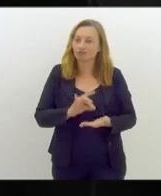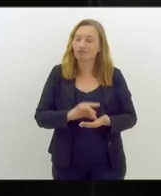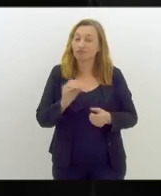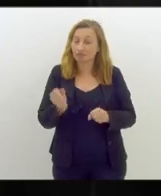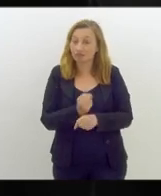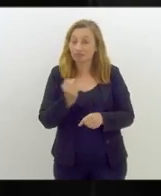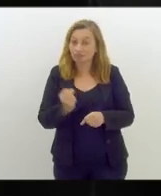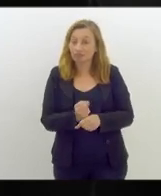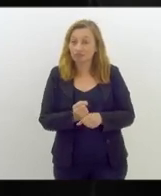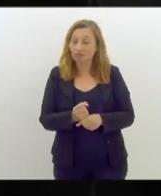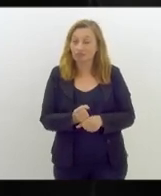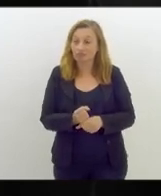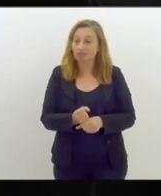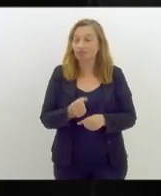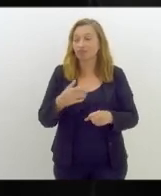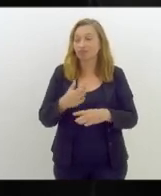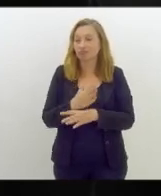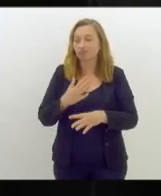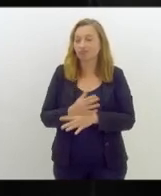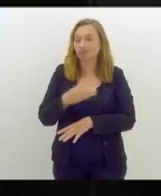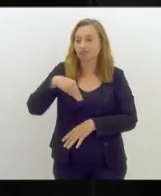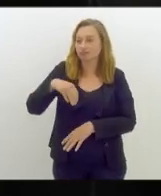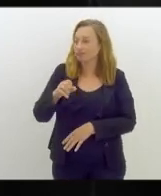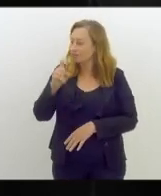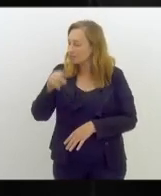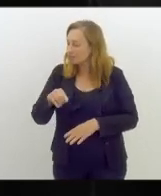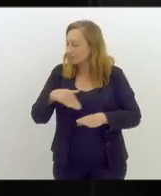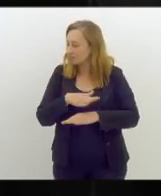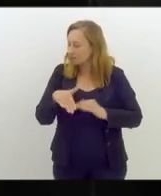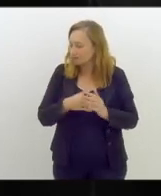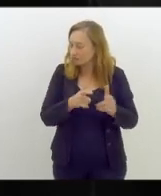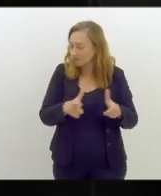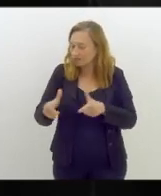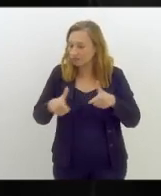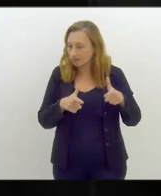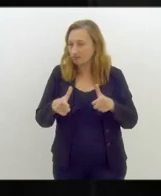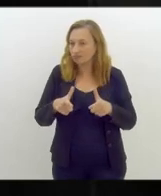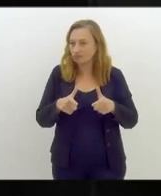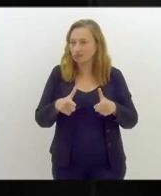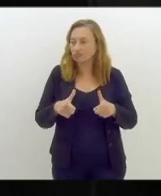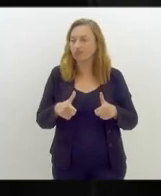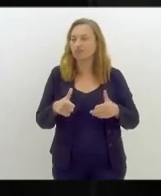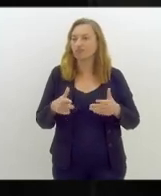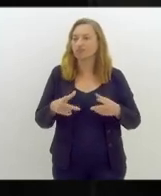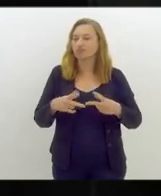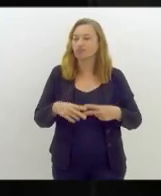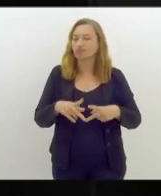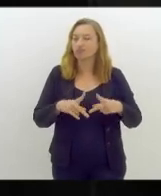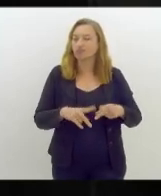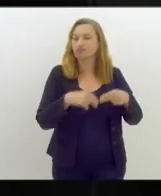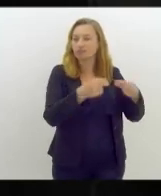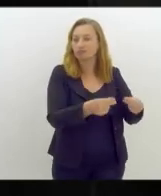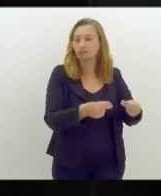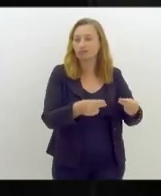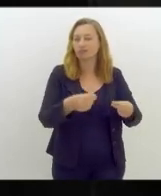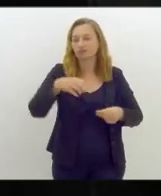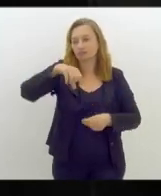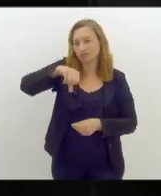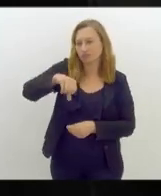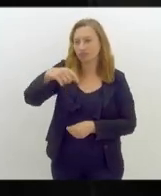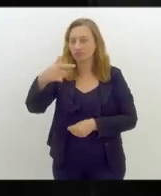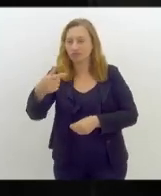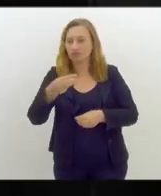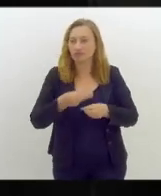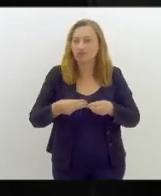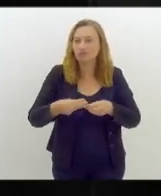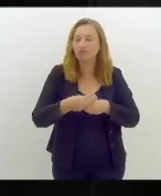obras, e lá na cidade de Macaé e toda a região foi beneficiada. Aliás, os 92 municípios do